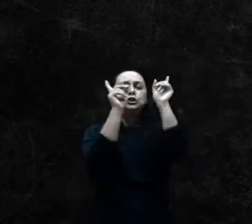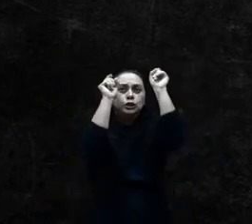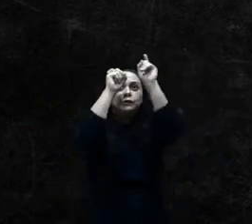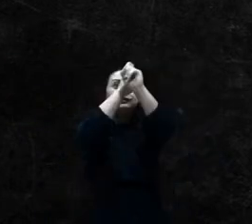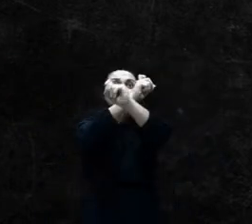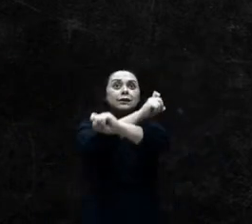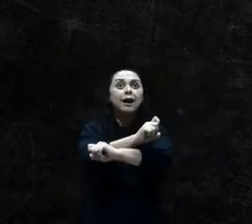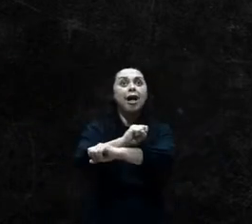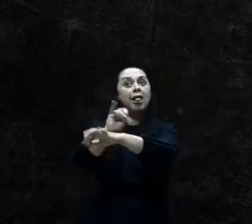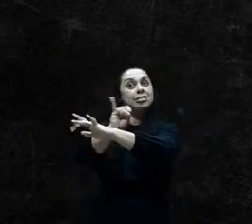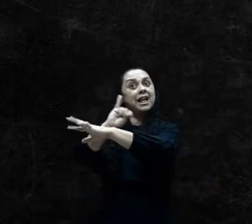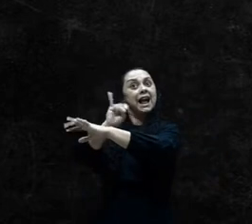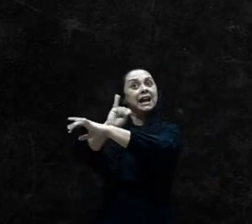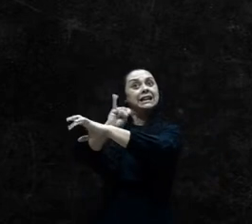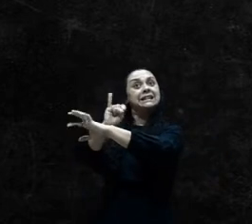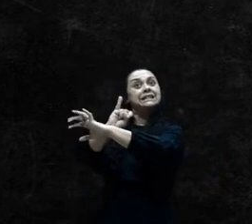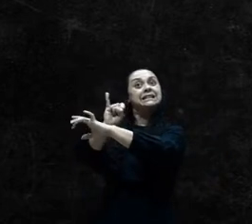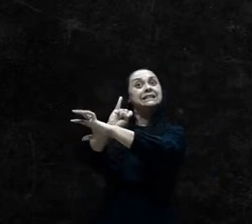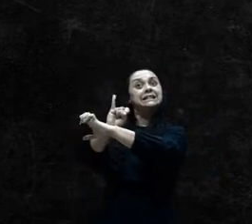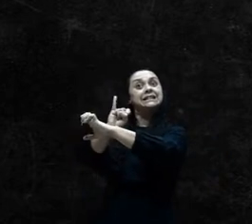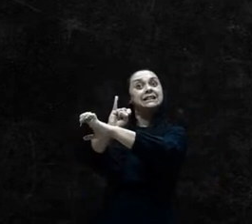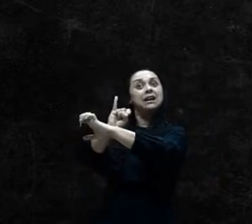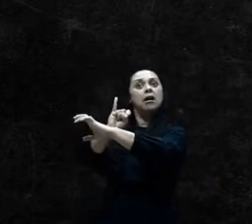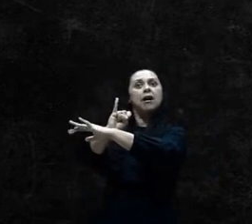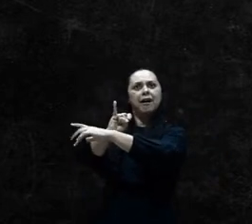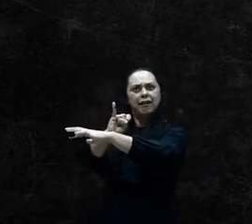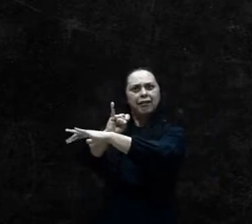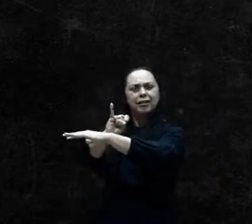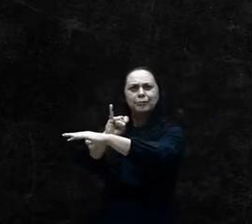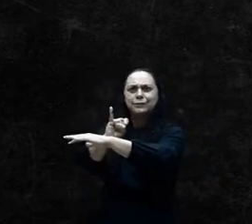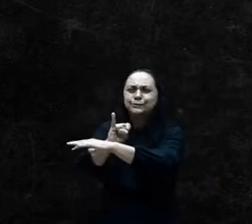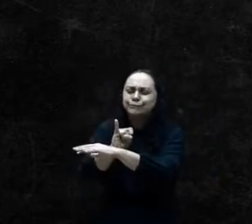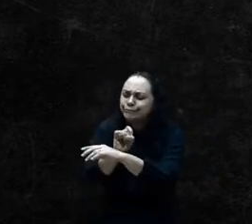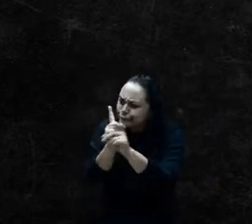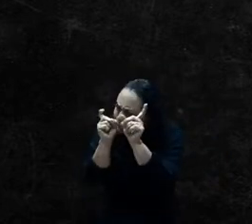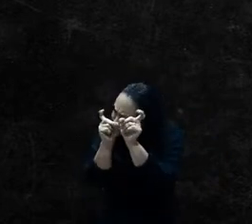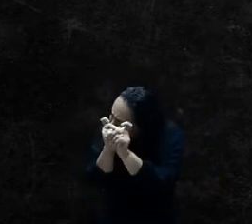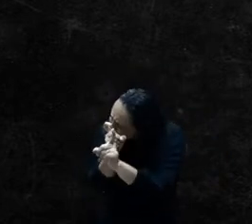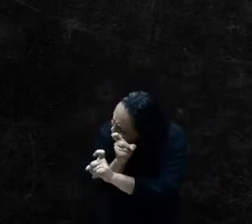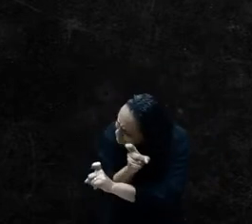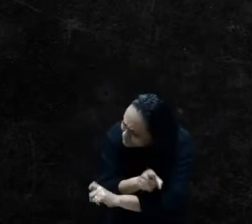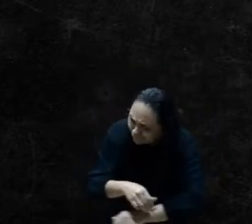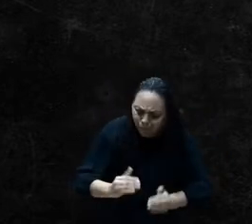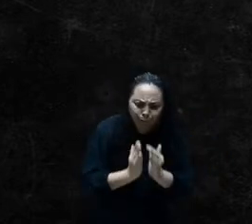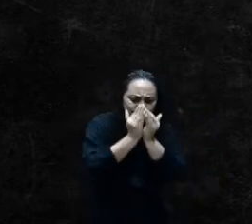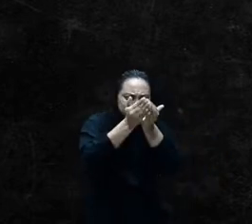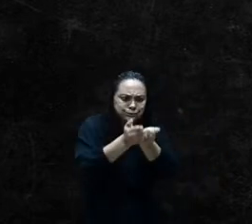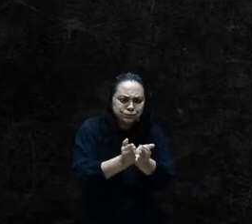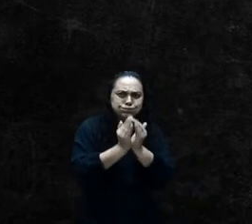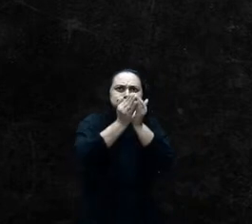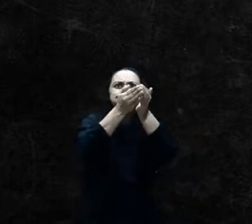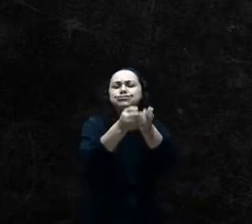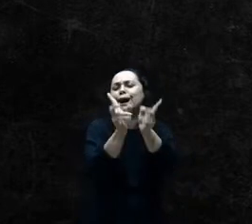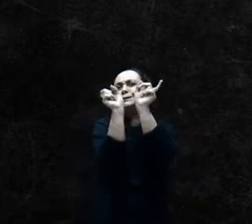com circula aí também dificuldade acha o caminho para